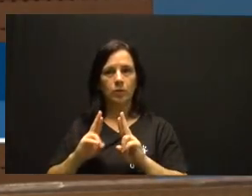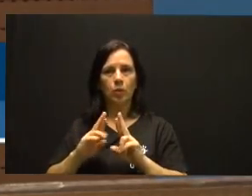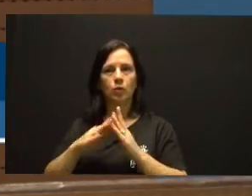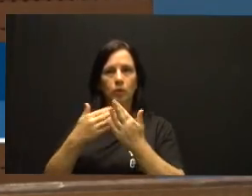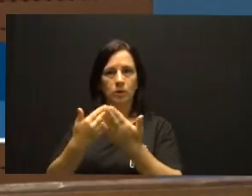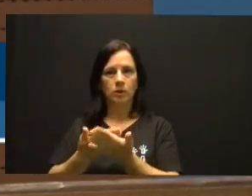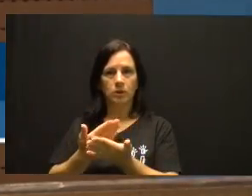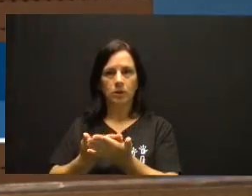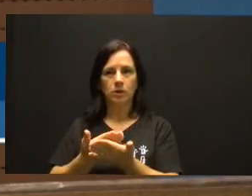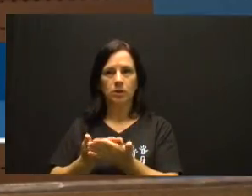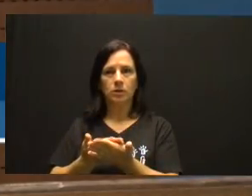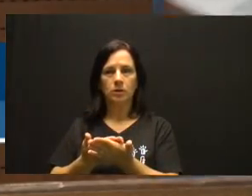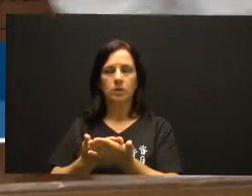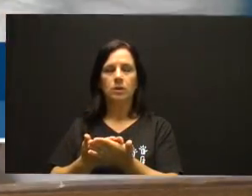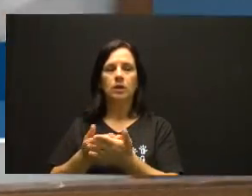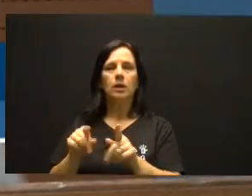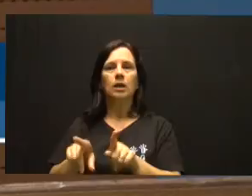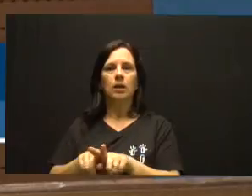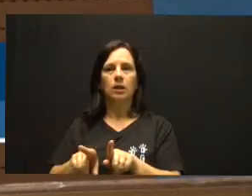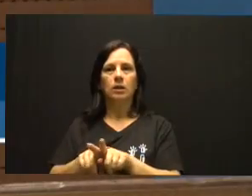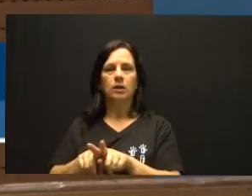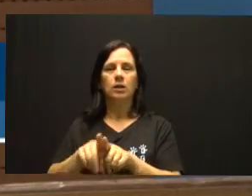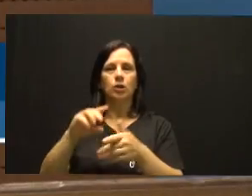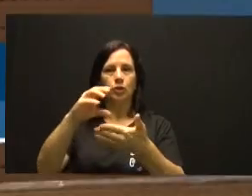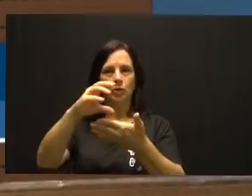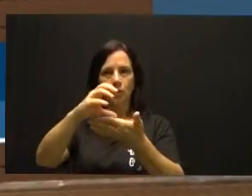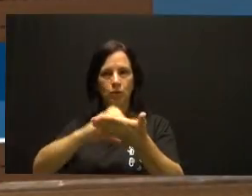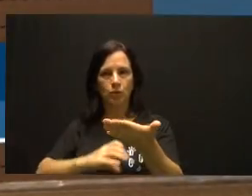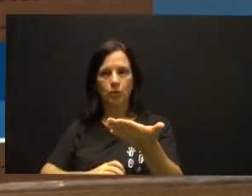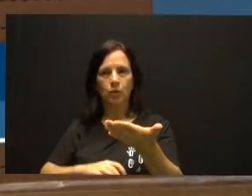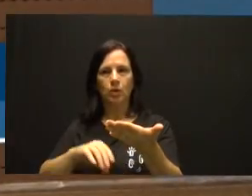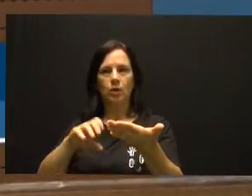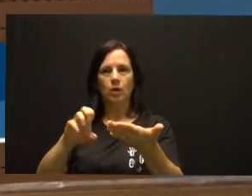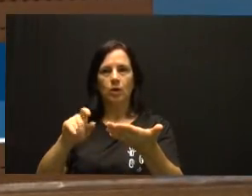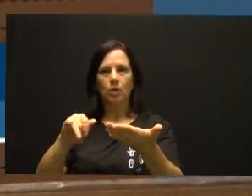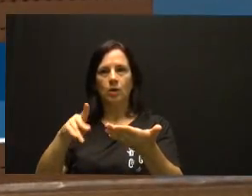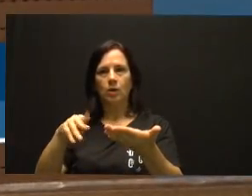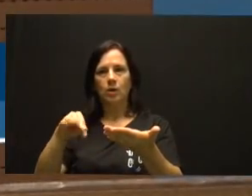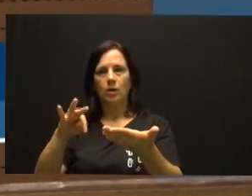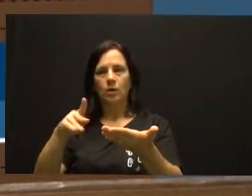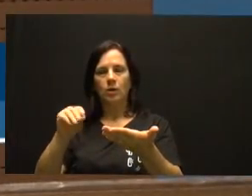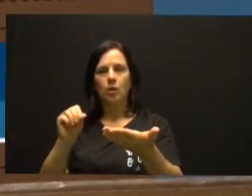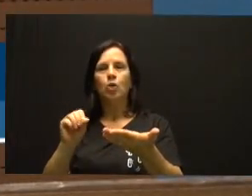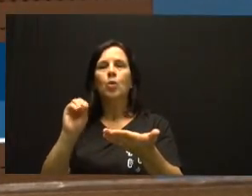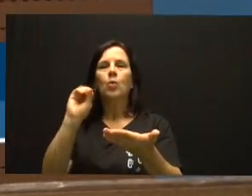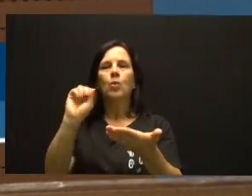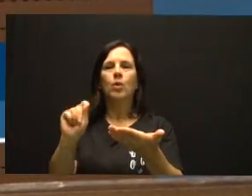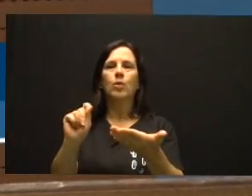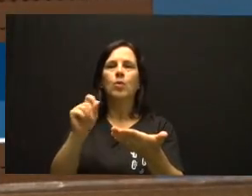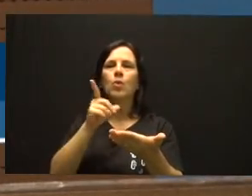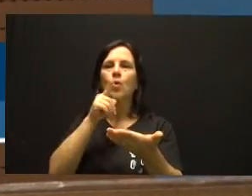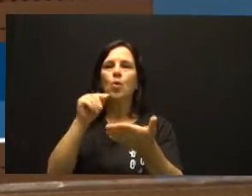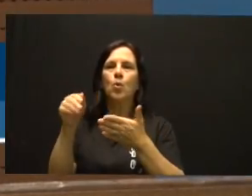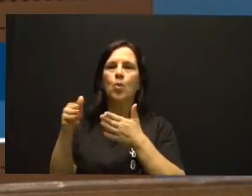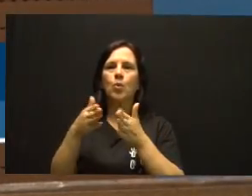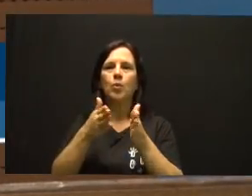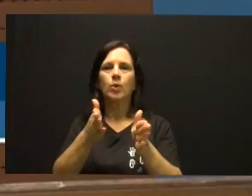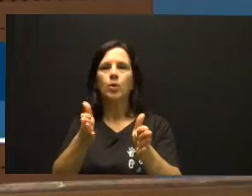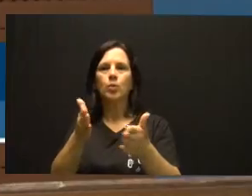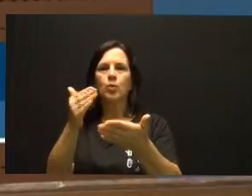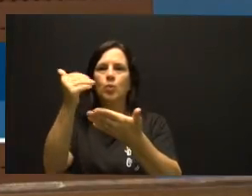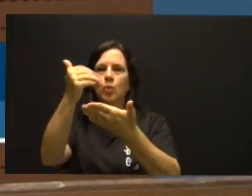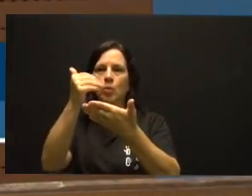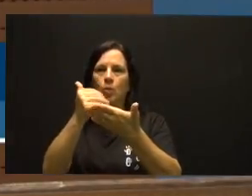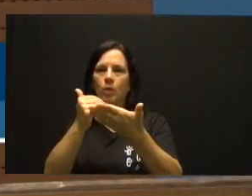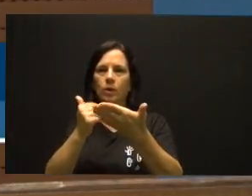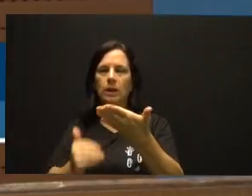estudo, para aí sim fazer a contratação dos equipamentos, quais os rios que será primeiro, toda a cronologia, que